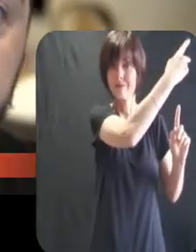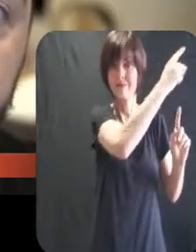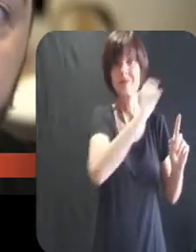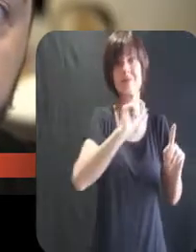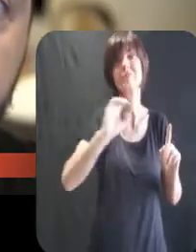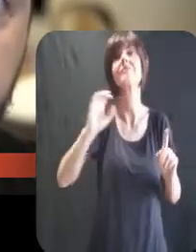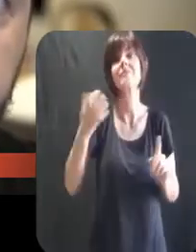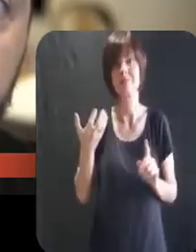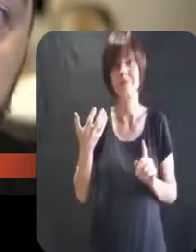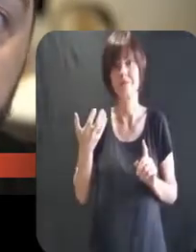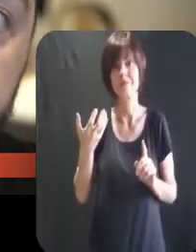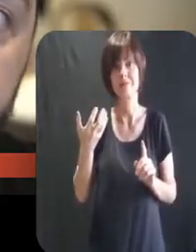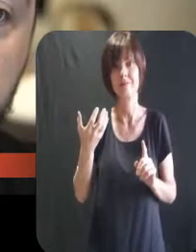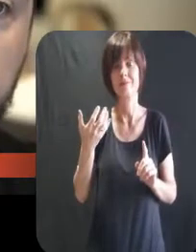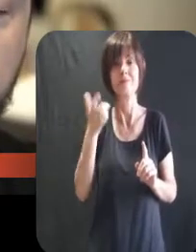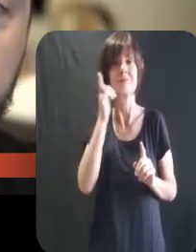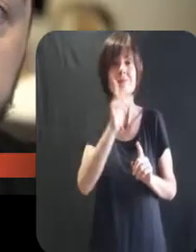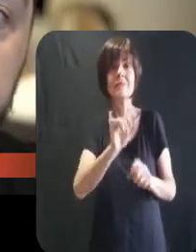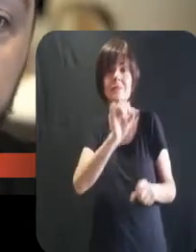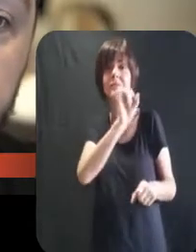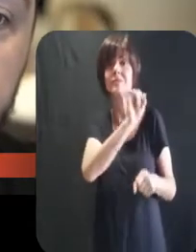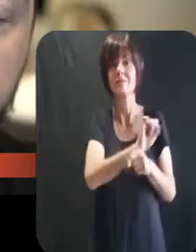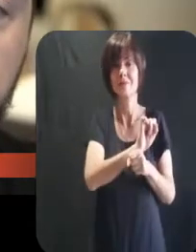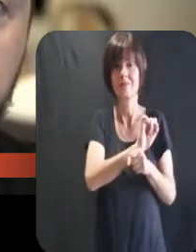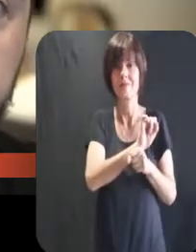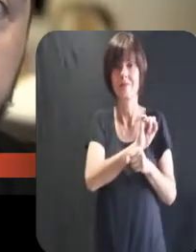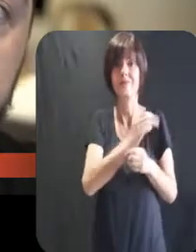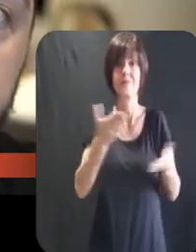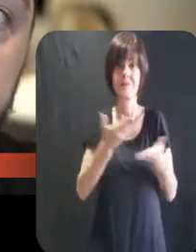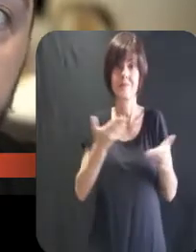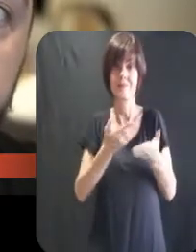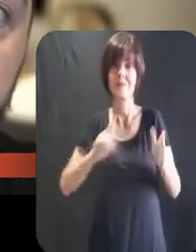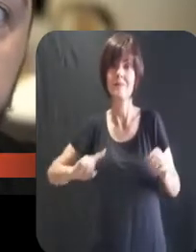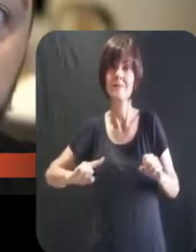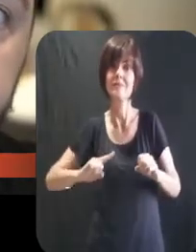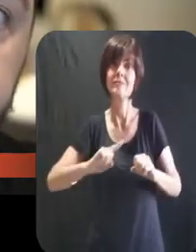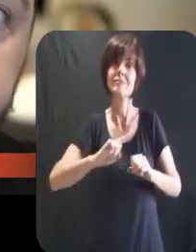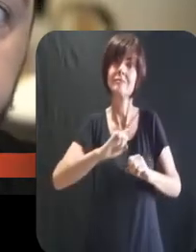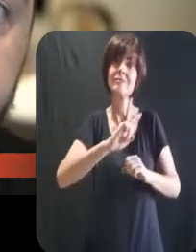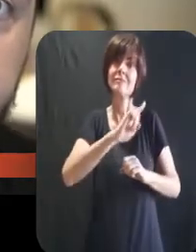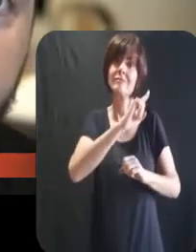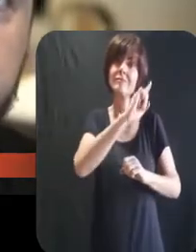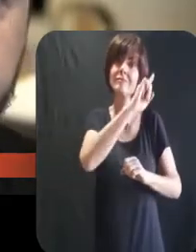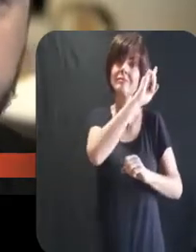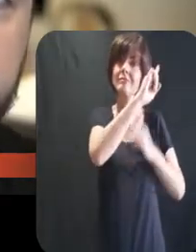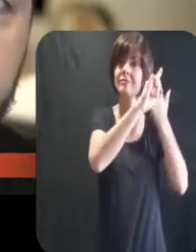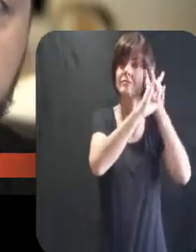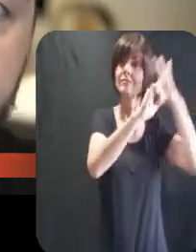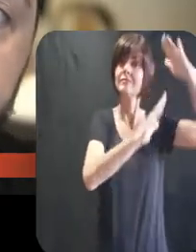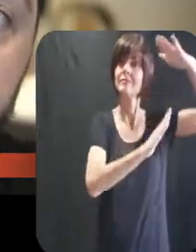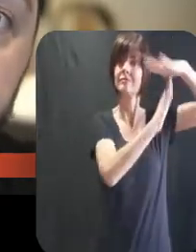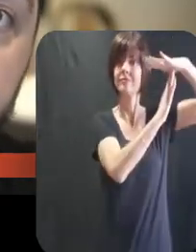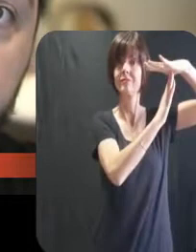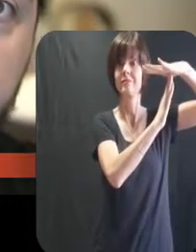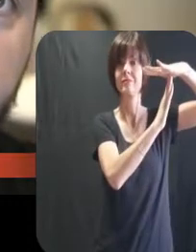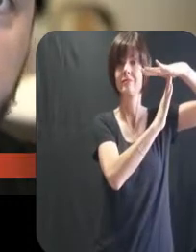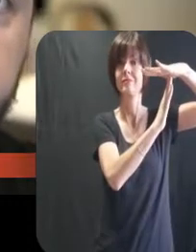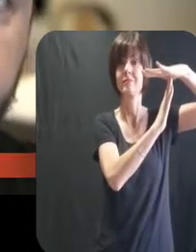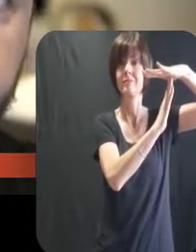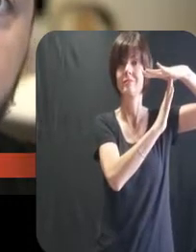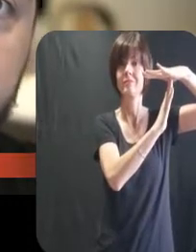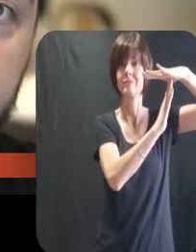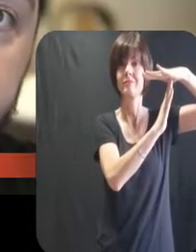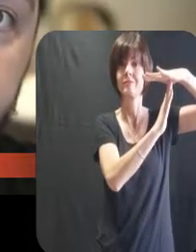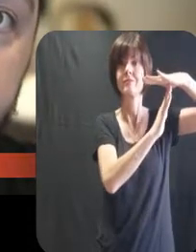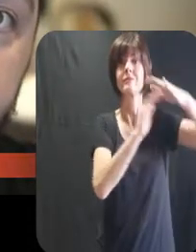mais mortes ainda. 1.000 mortes, 2.000 mortes, antes da situação estacionar por lá. A gente não sabe qual é esse teto. A